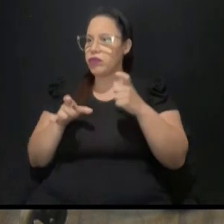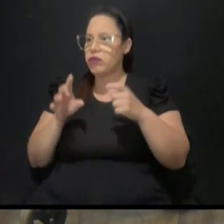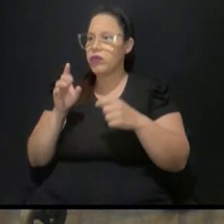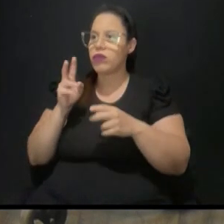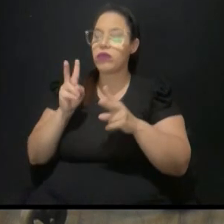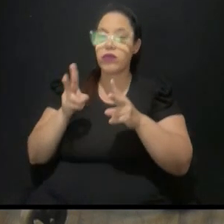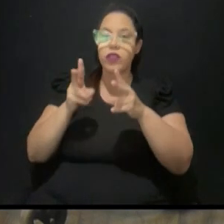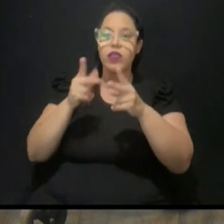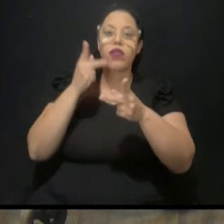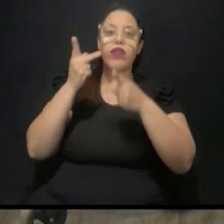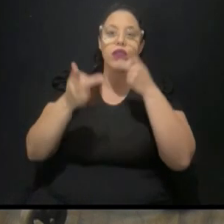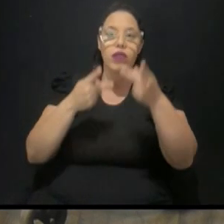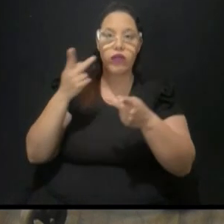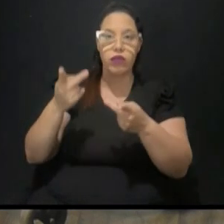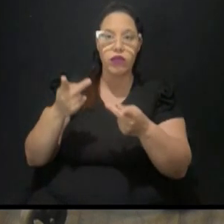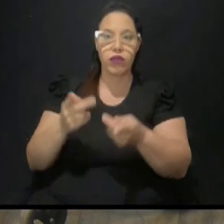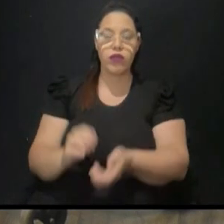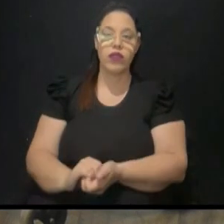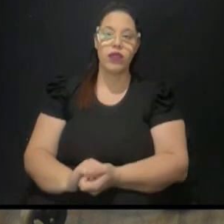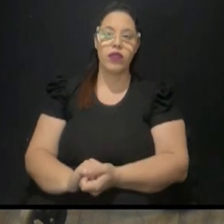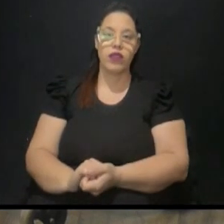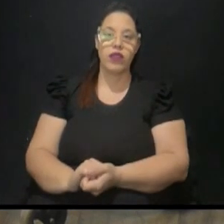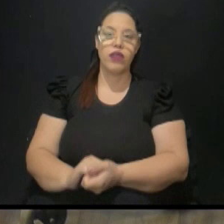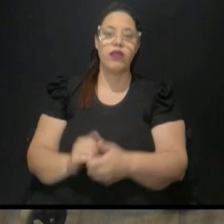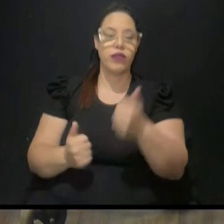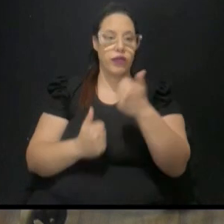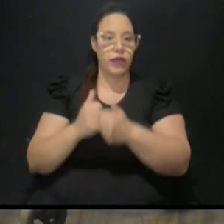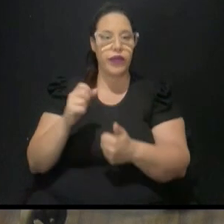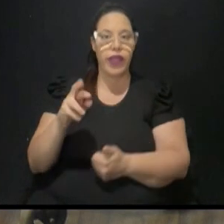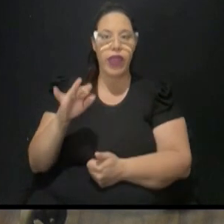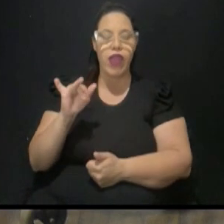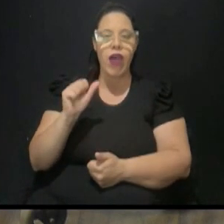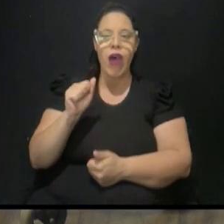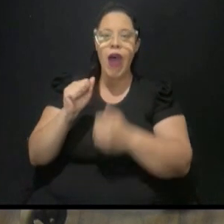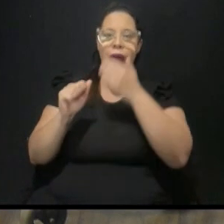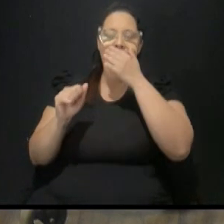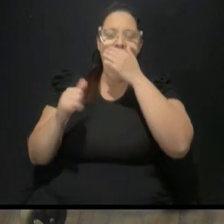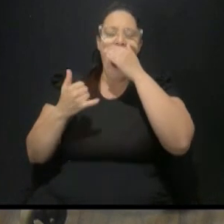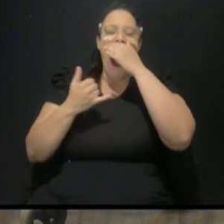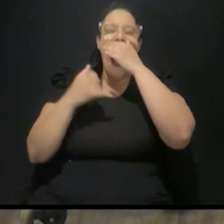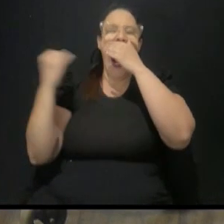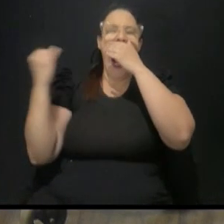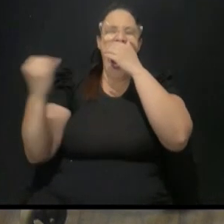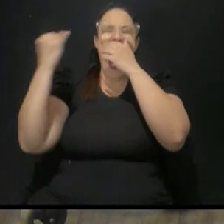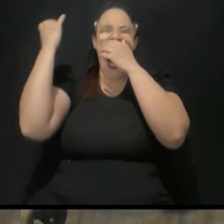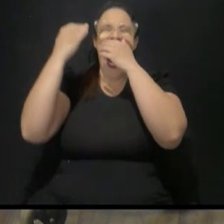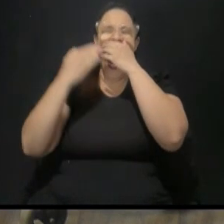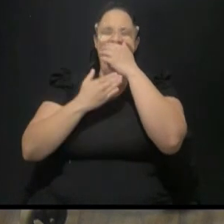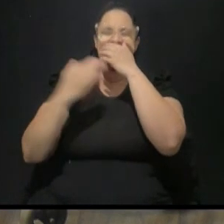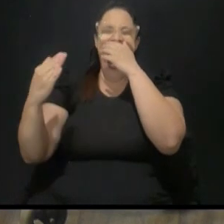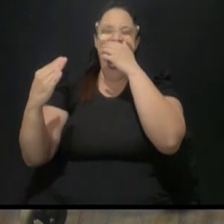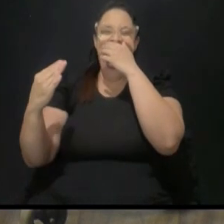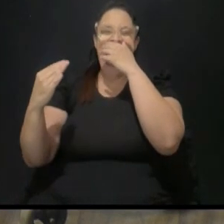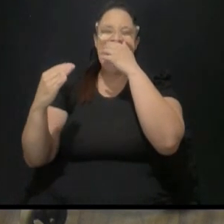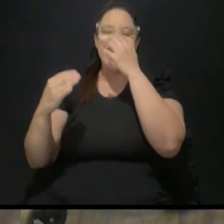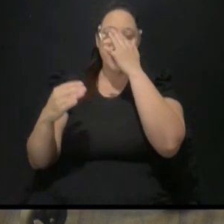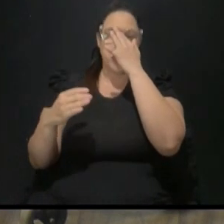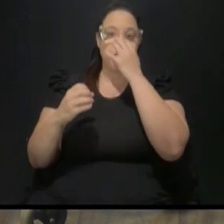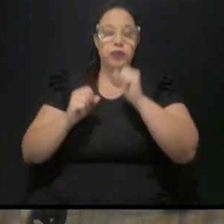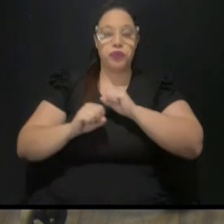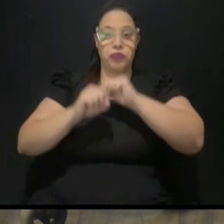para os atletas, olha, é importante começar desde cedo e tal, e também criar essa